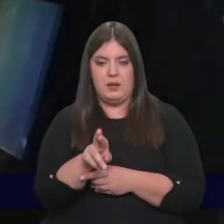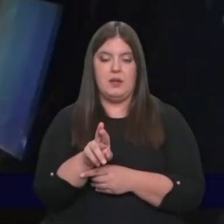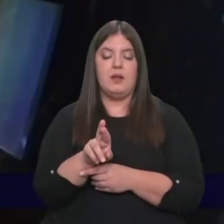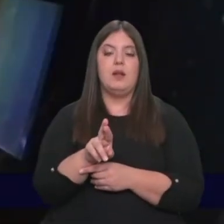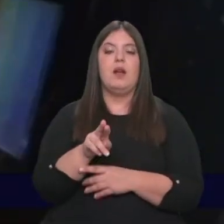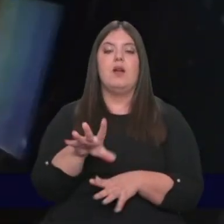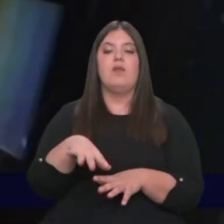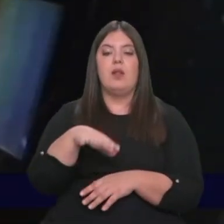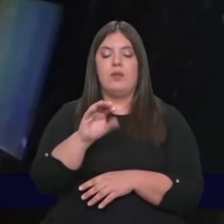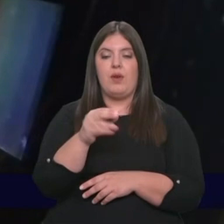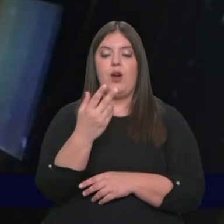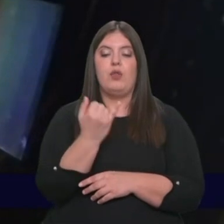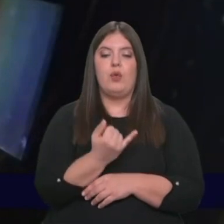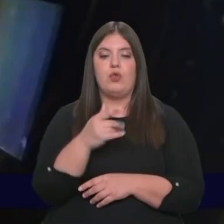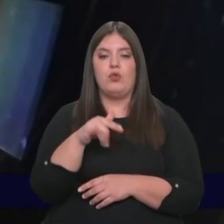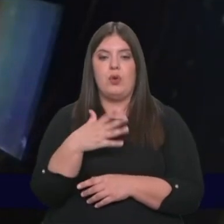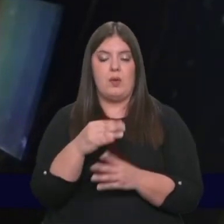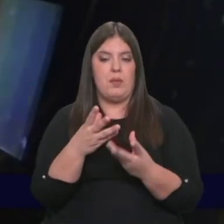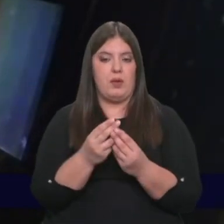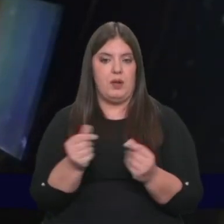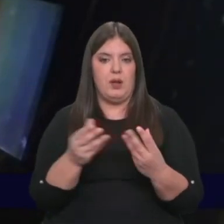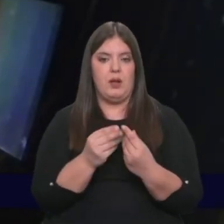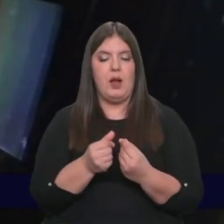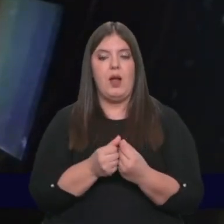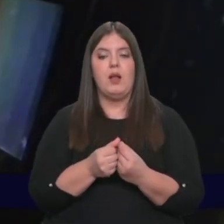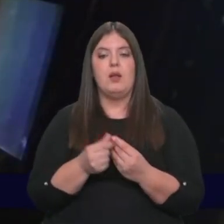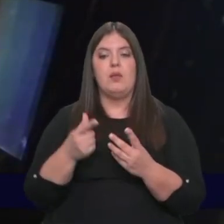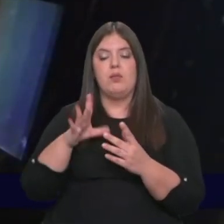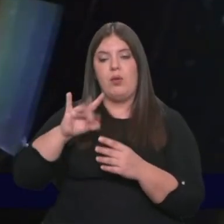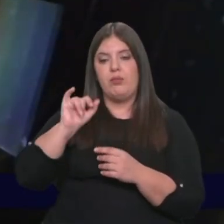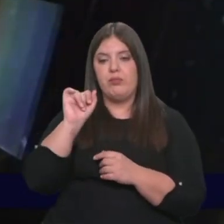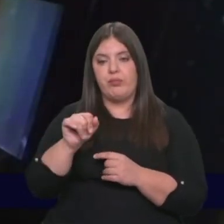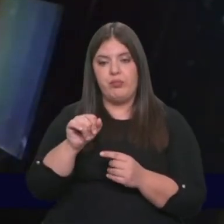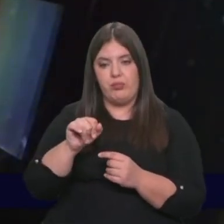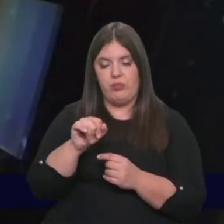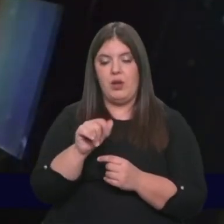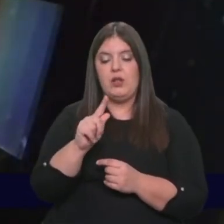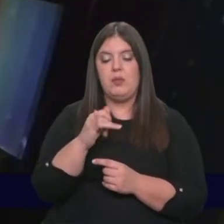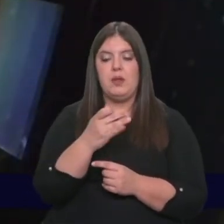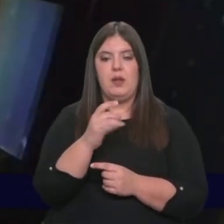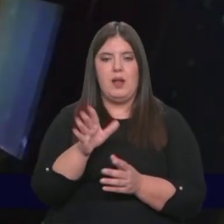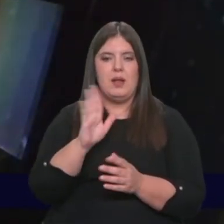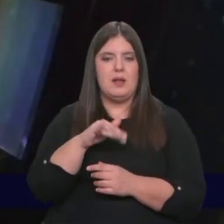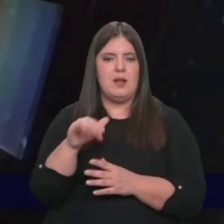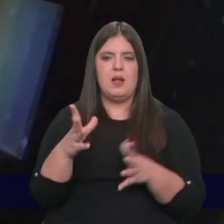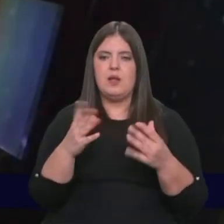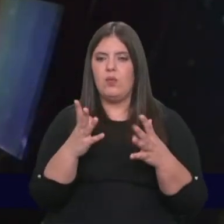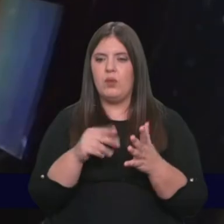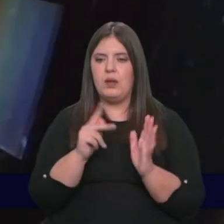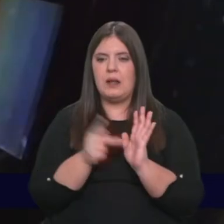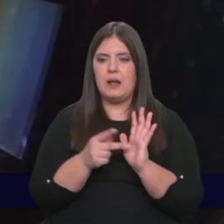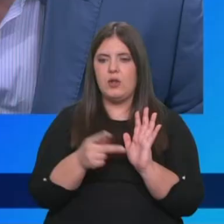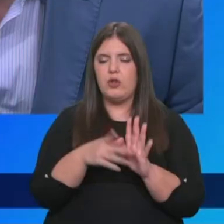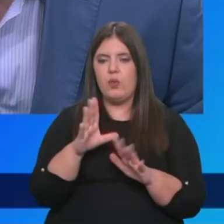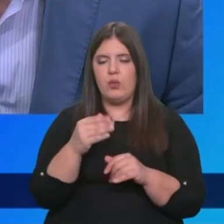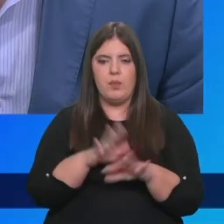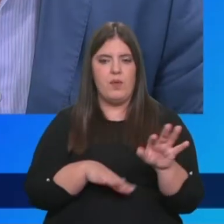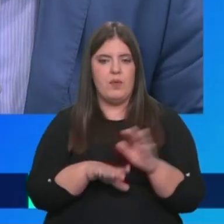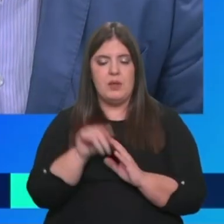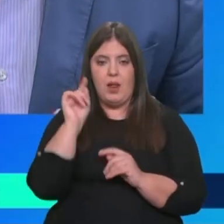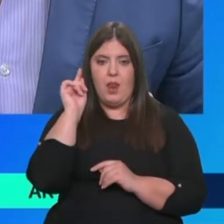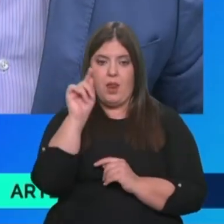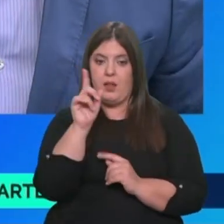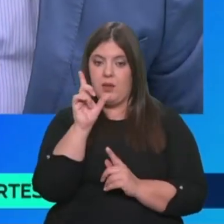2 toneladas de material e abastecimentos para a Estação Espacial. E muita ciência e muita tecnologia para ser feita na estação. Olha,